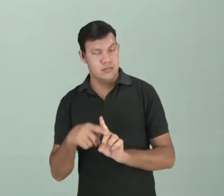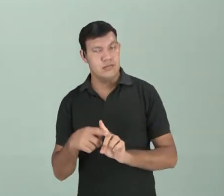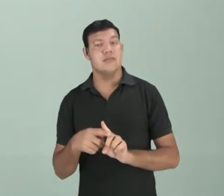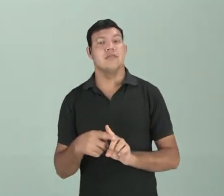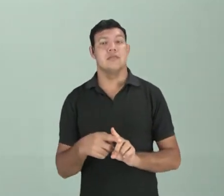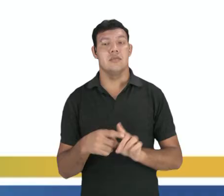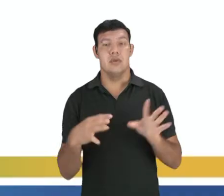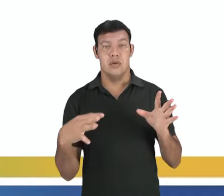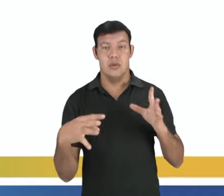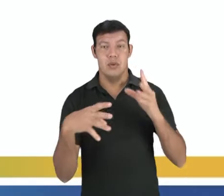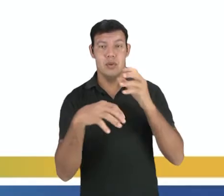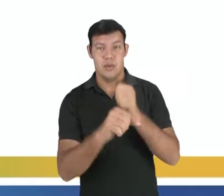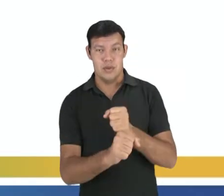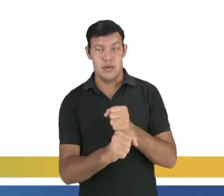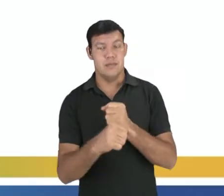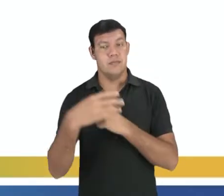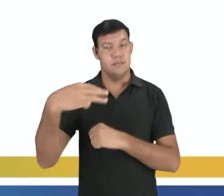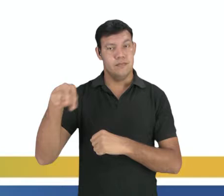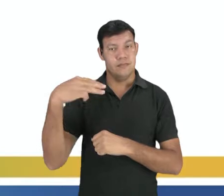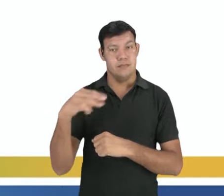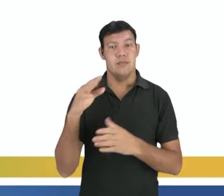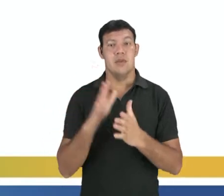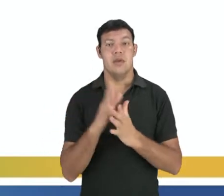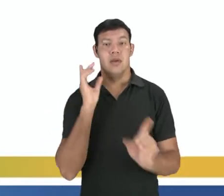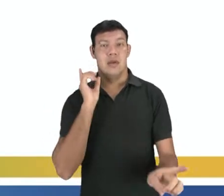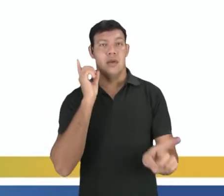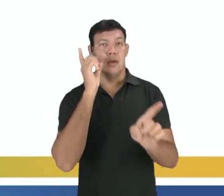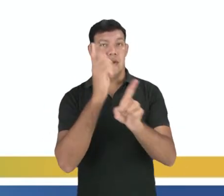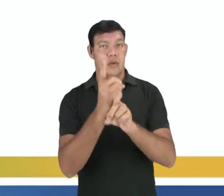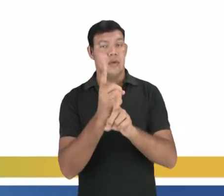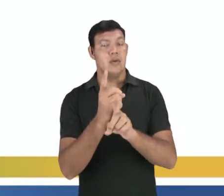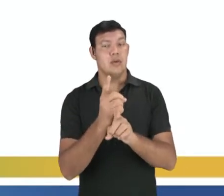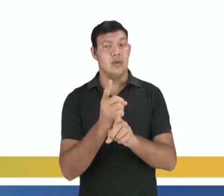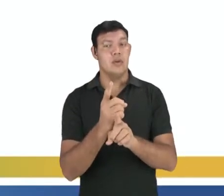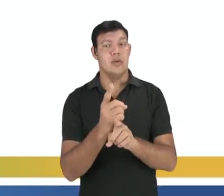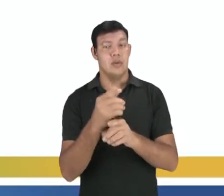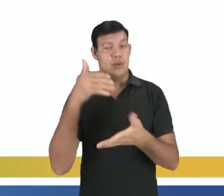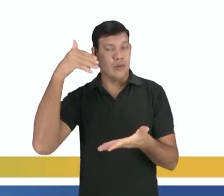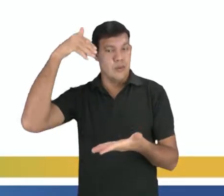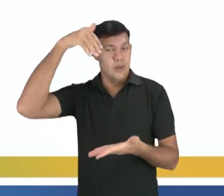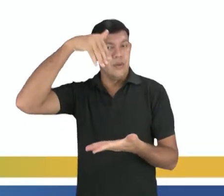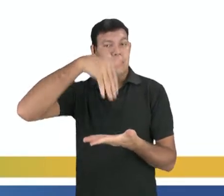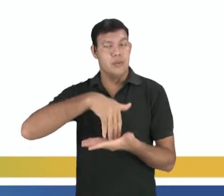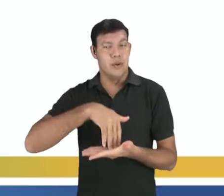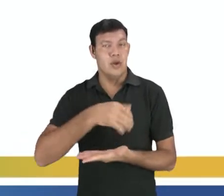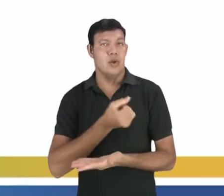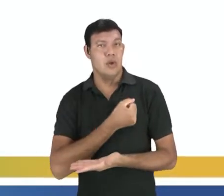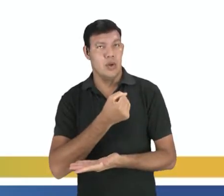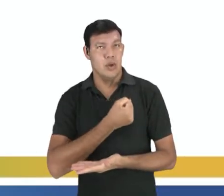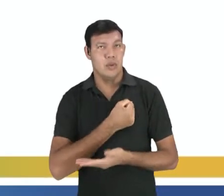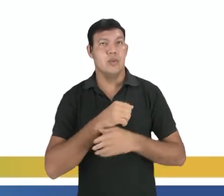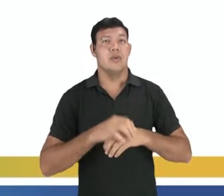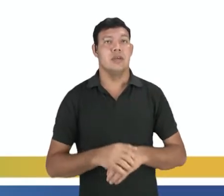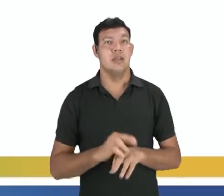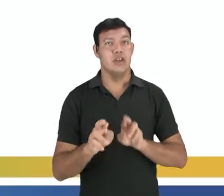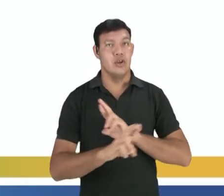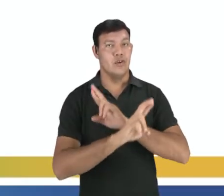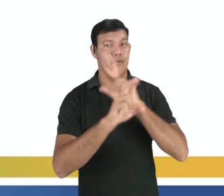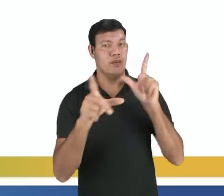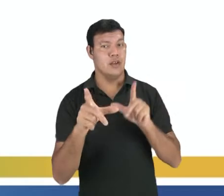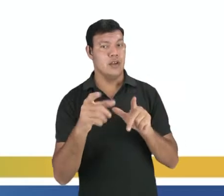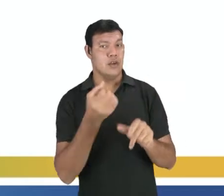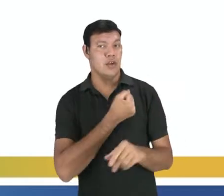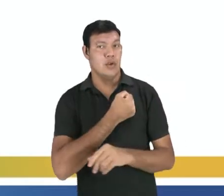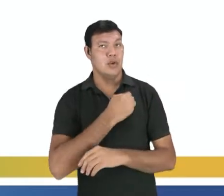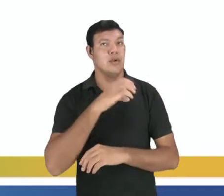matemática utilizado para encontrar o menor número positivo, diferente de zero, que é múltiplo ao mesmo tempo de dois ou mais